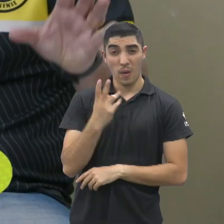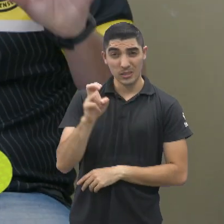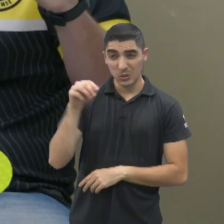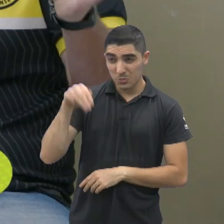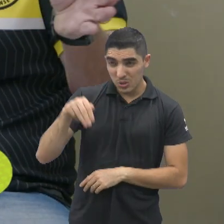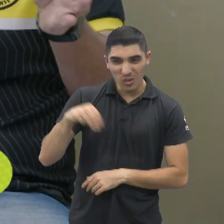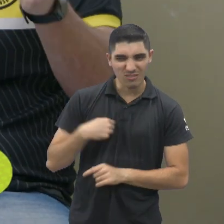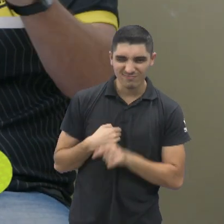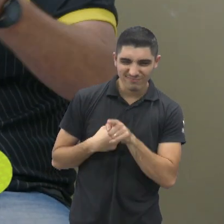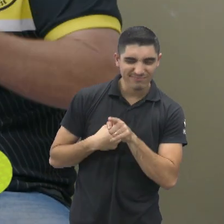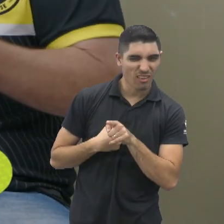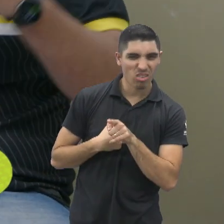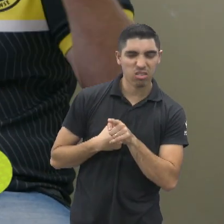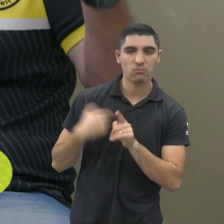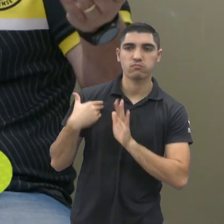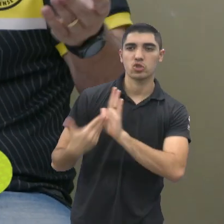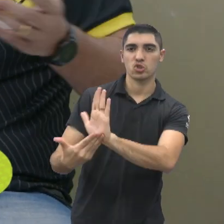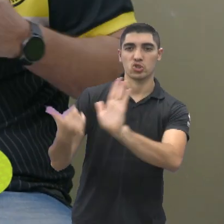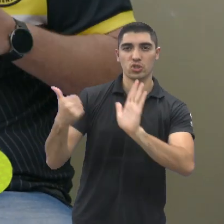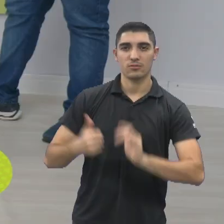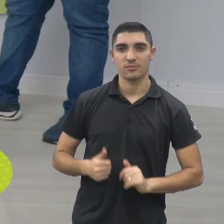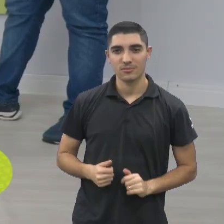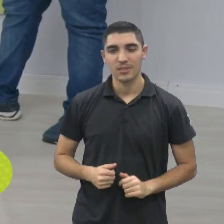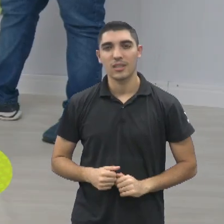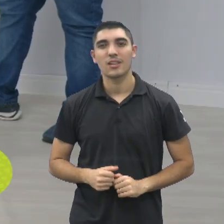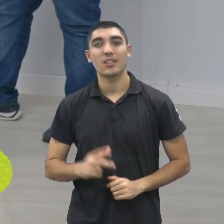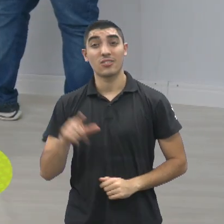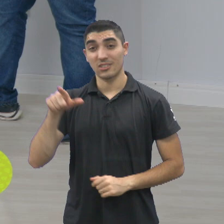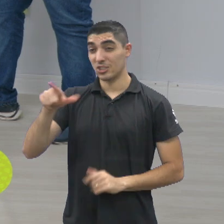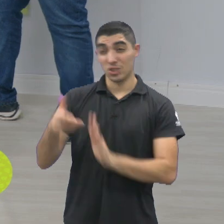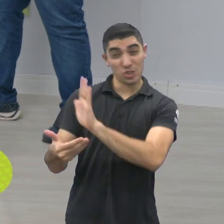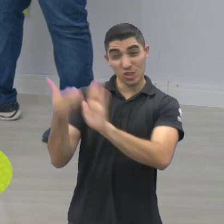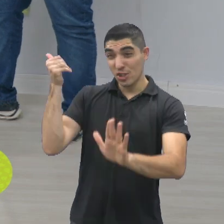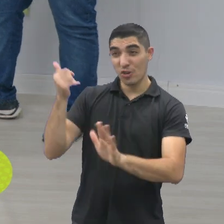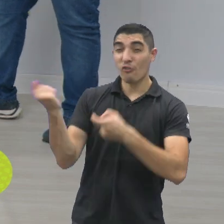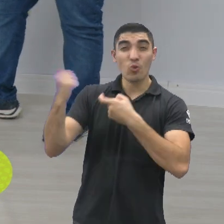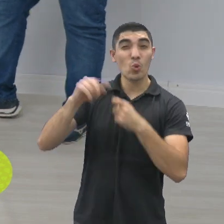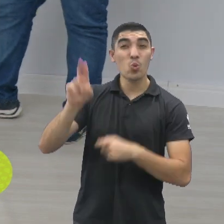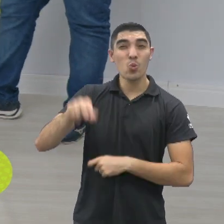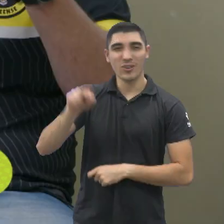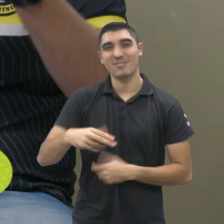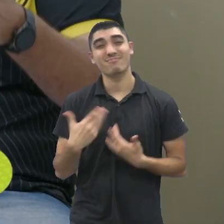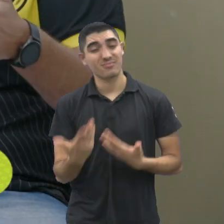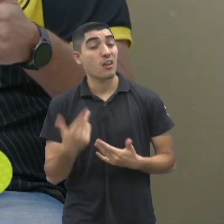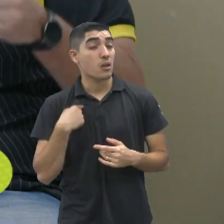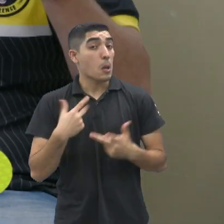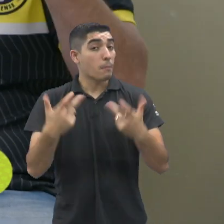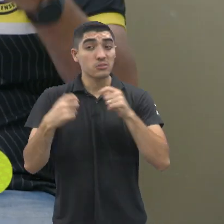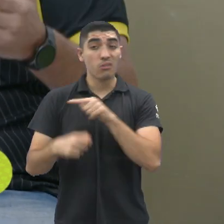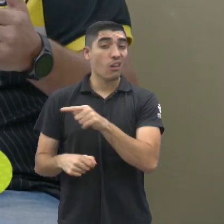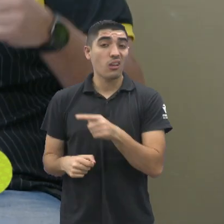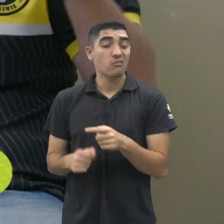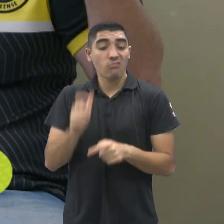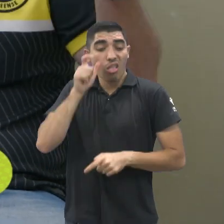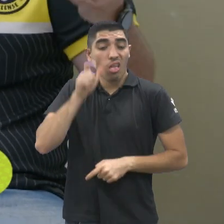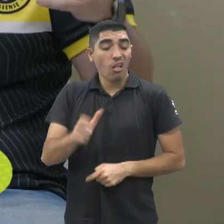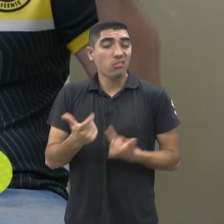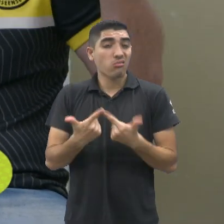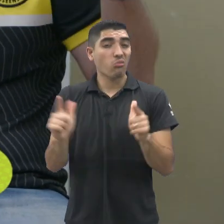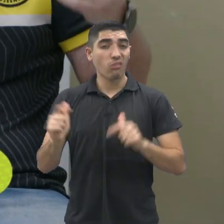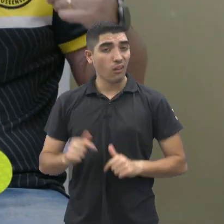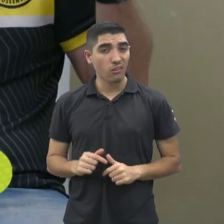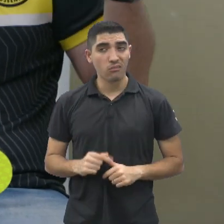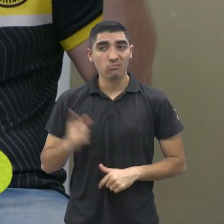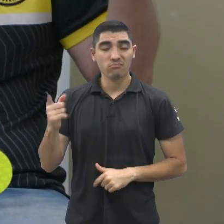era um dos que a gente percebeu que não estava... nunca mais voltar, né? Era um dos que a gente percebeu que não estava voltado para aquilo ali, não estava com a cabeça ali. Não